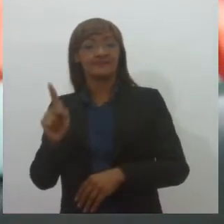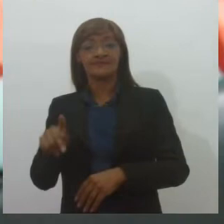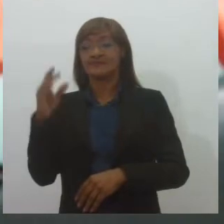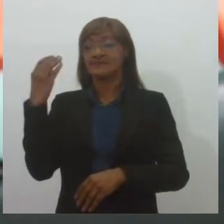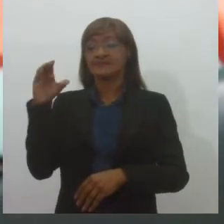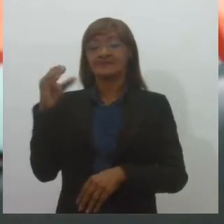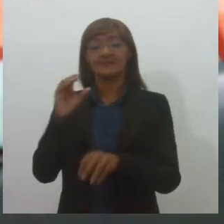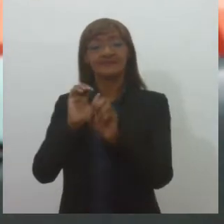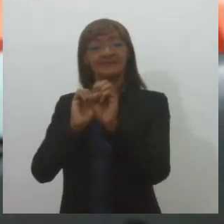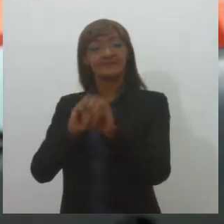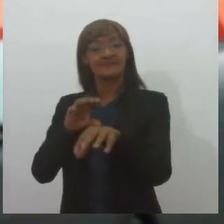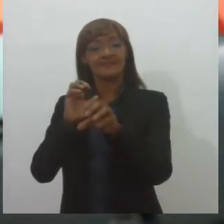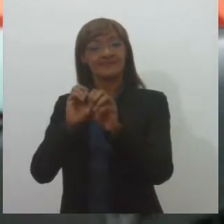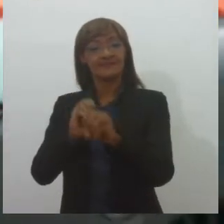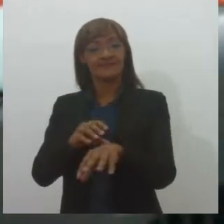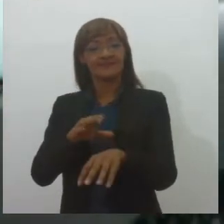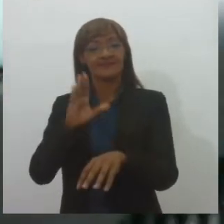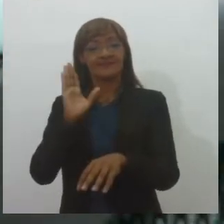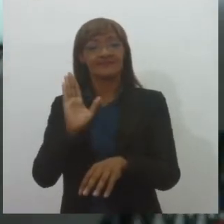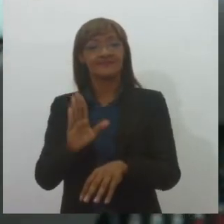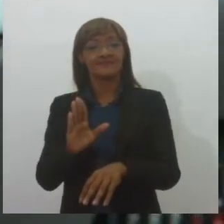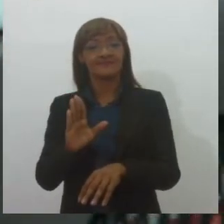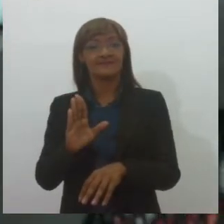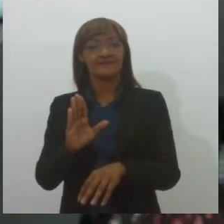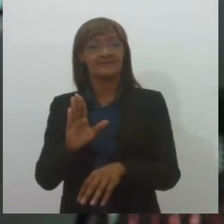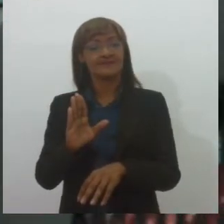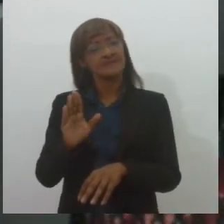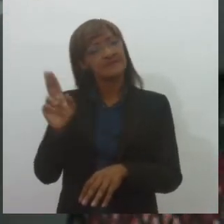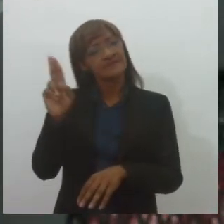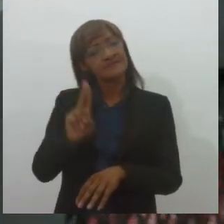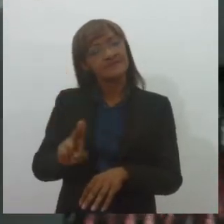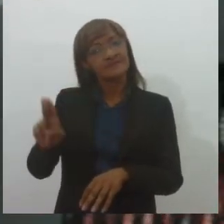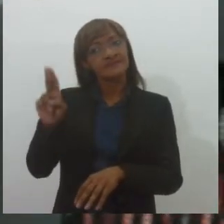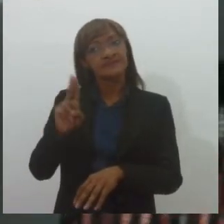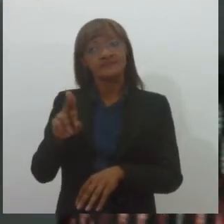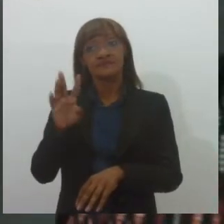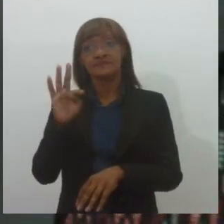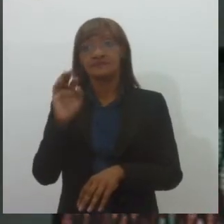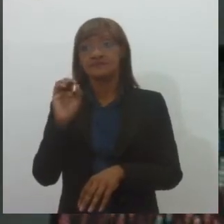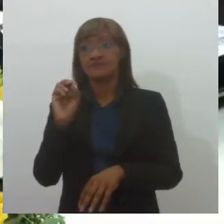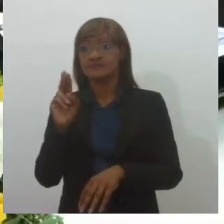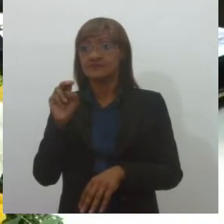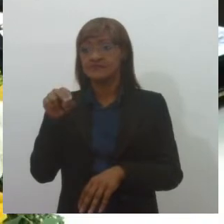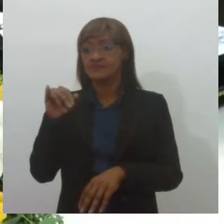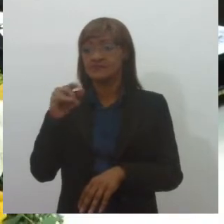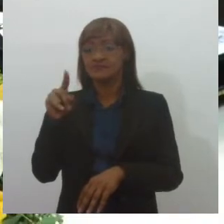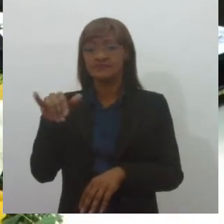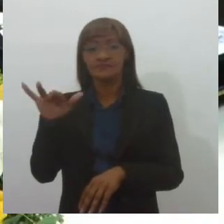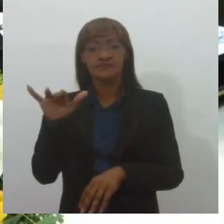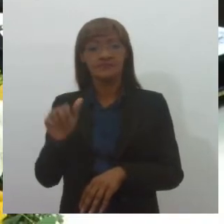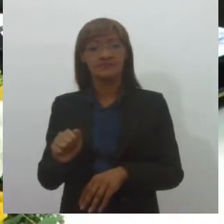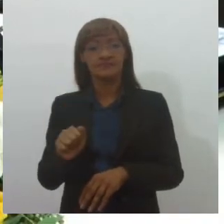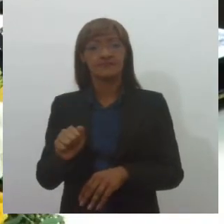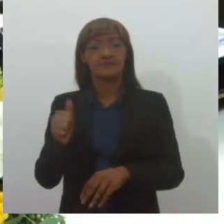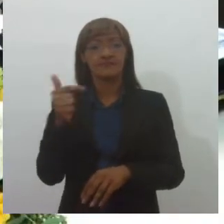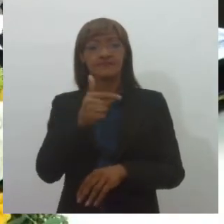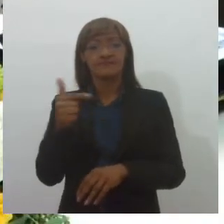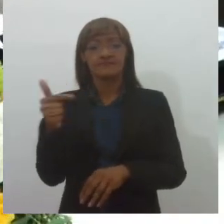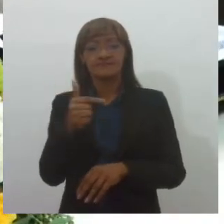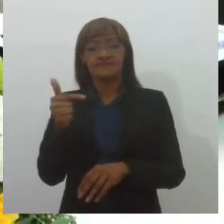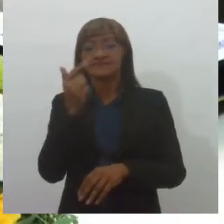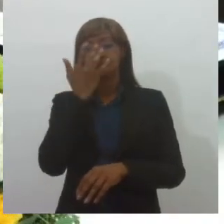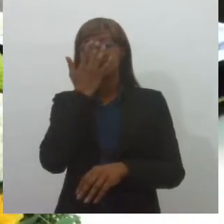da educação da Universidade de túnis na Tunísia autor de 22 livros